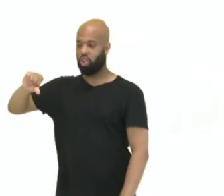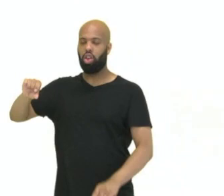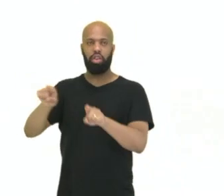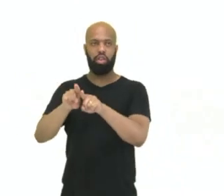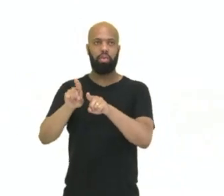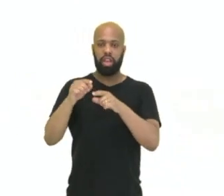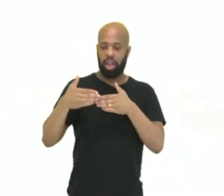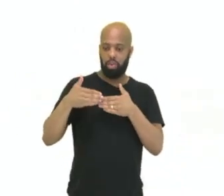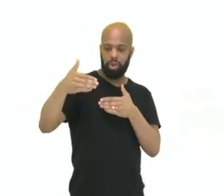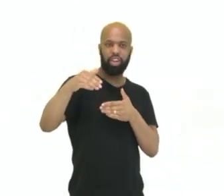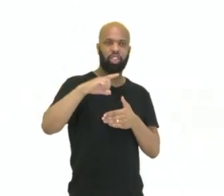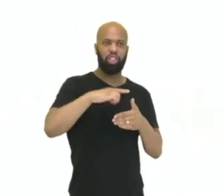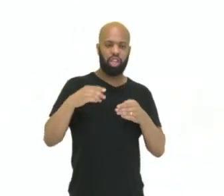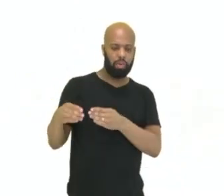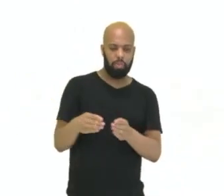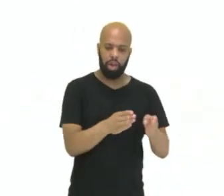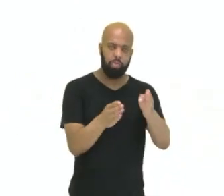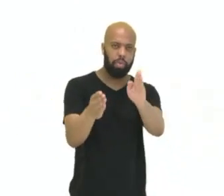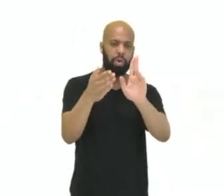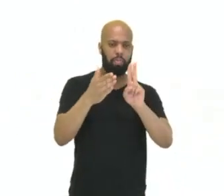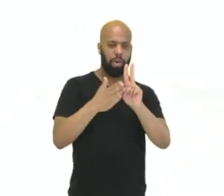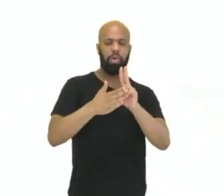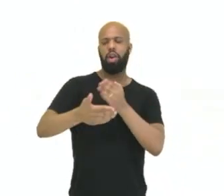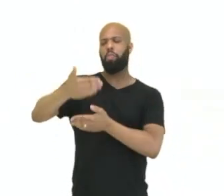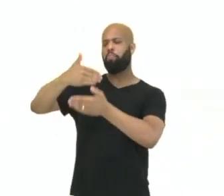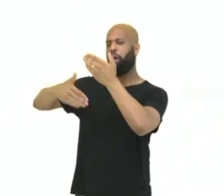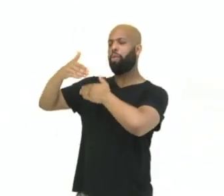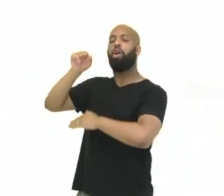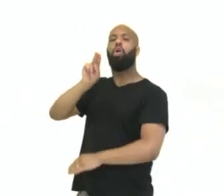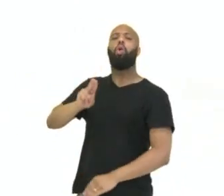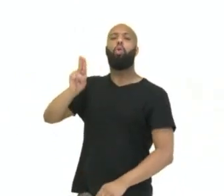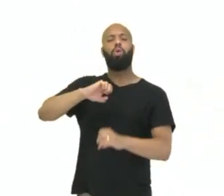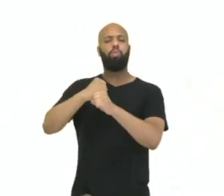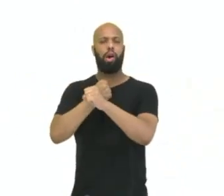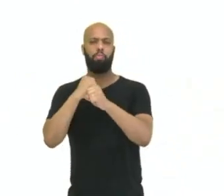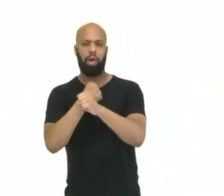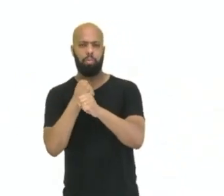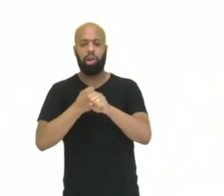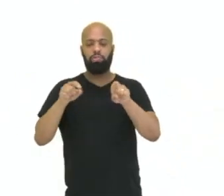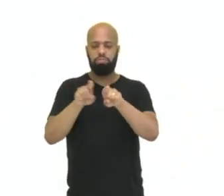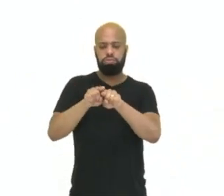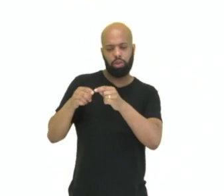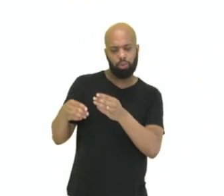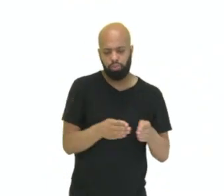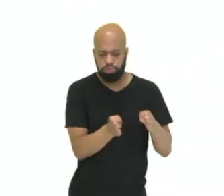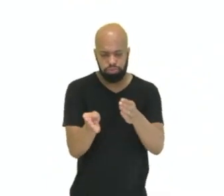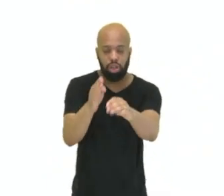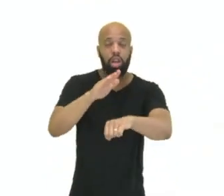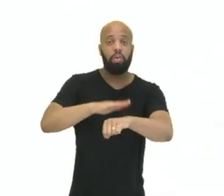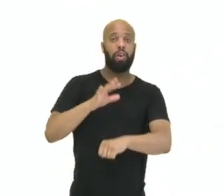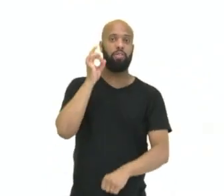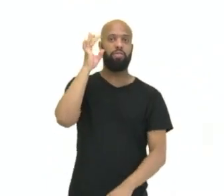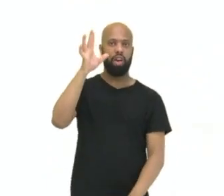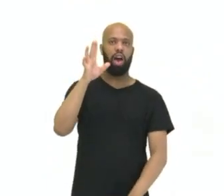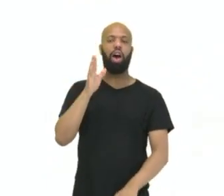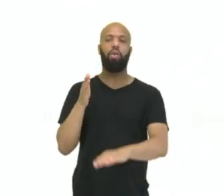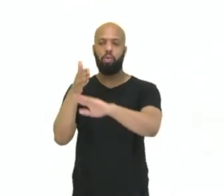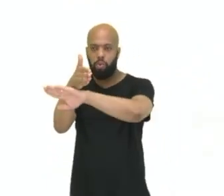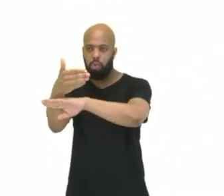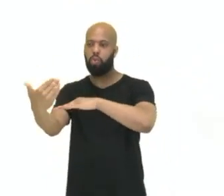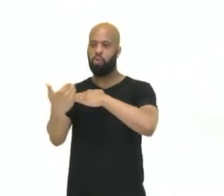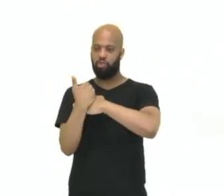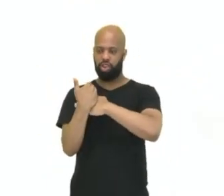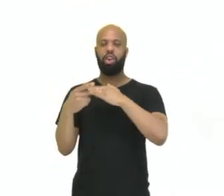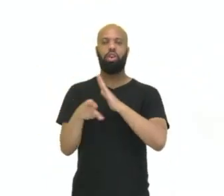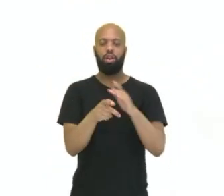A partir de trilhas indígenas antigas, então eles utilizam e constroem uma estrada para facilitar a circulação e a exploração